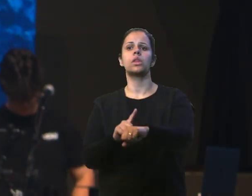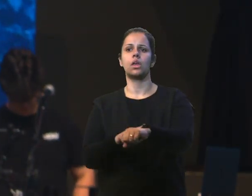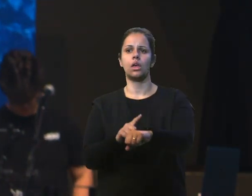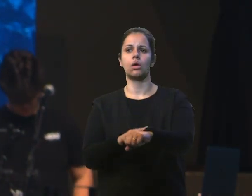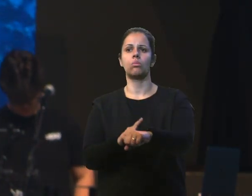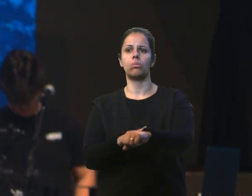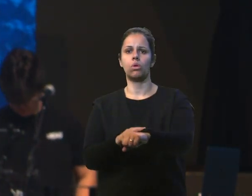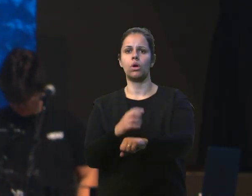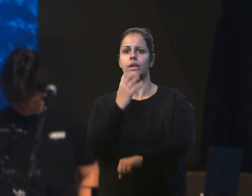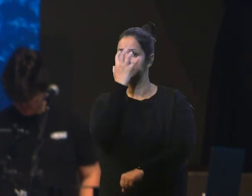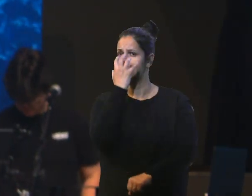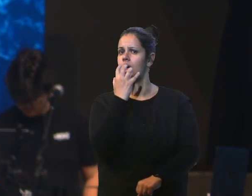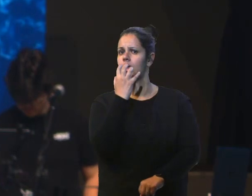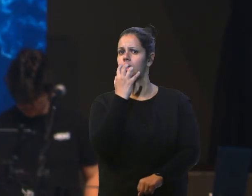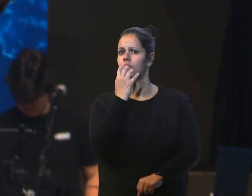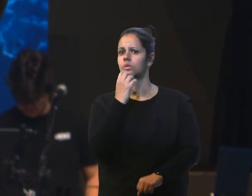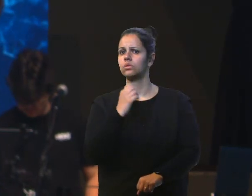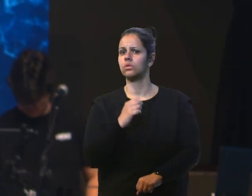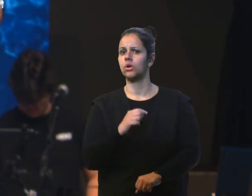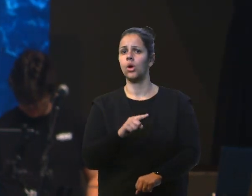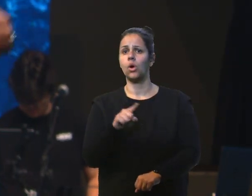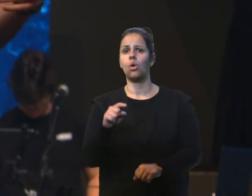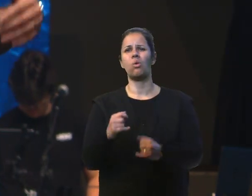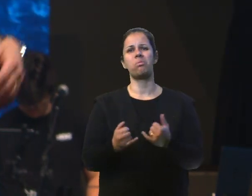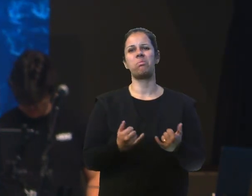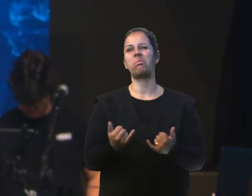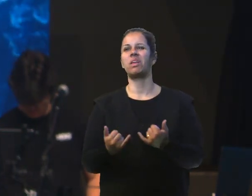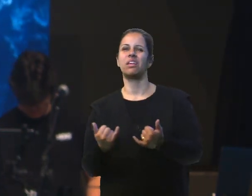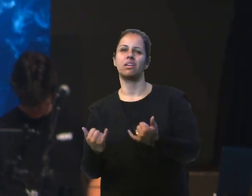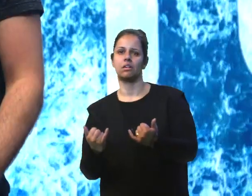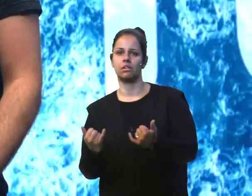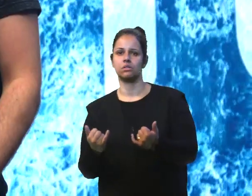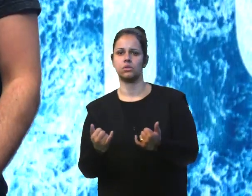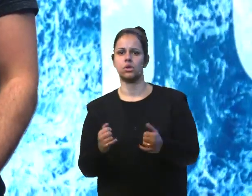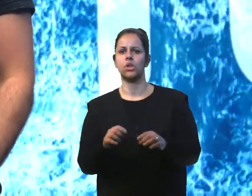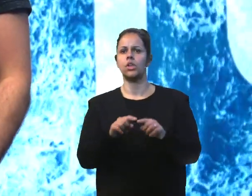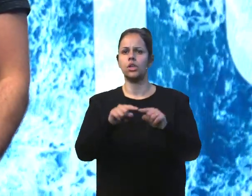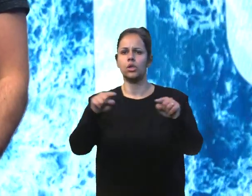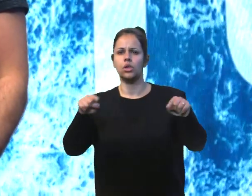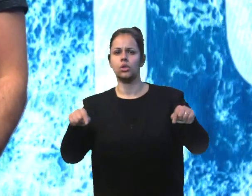o quanto você vive com o Senhor no teu quarto, no teu secreto,